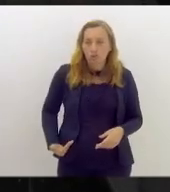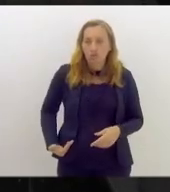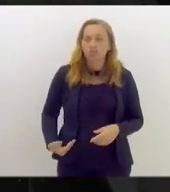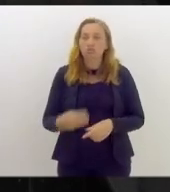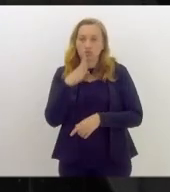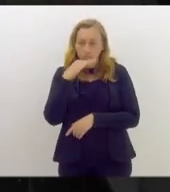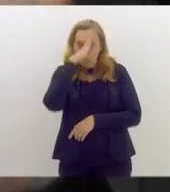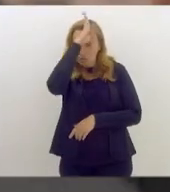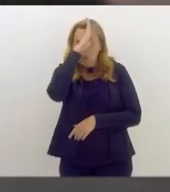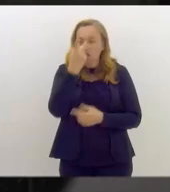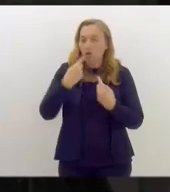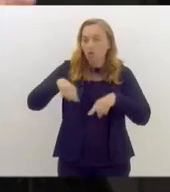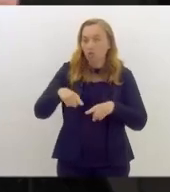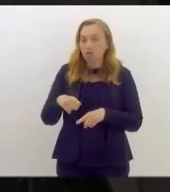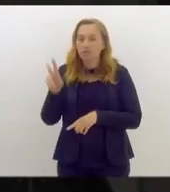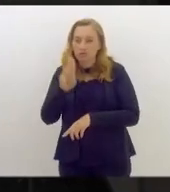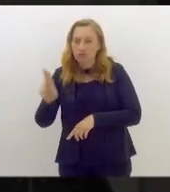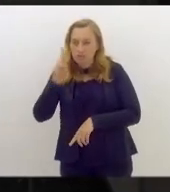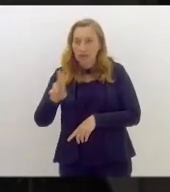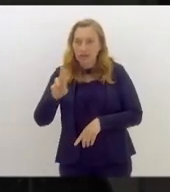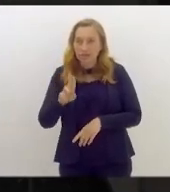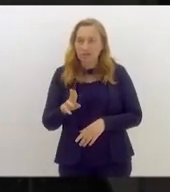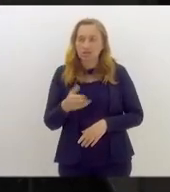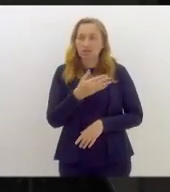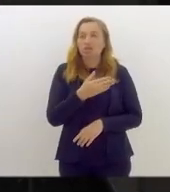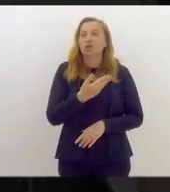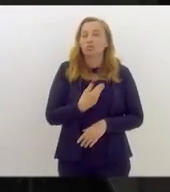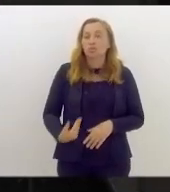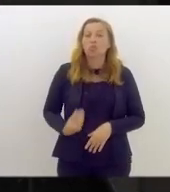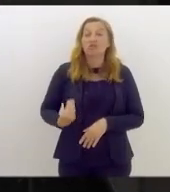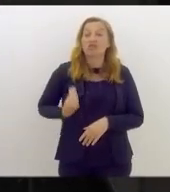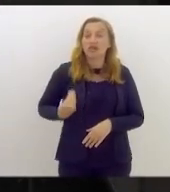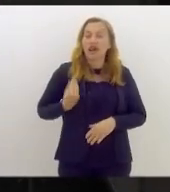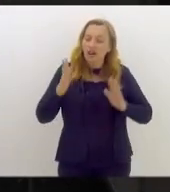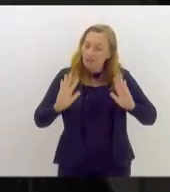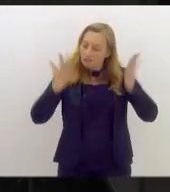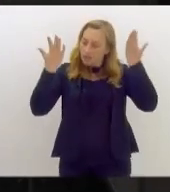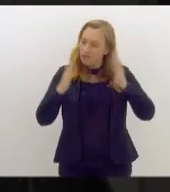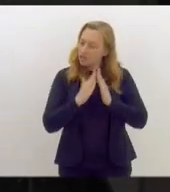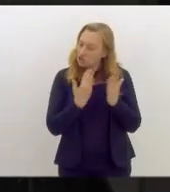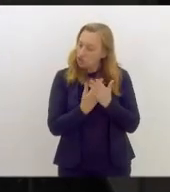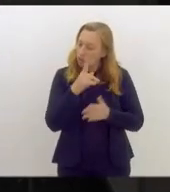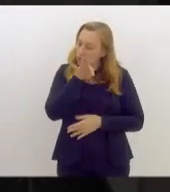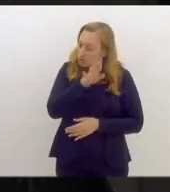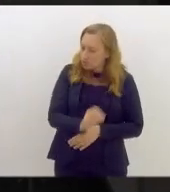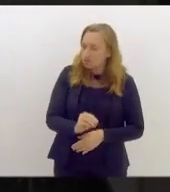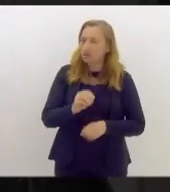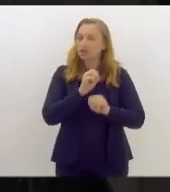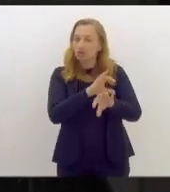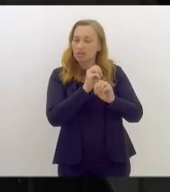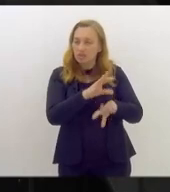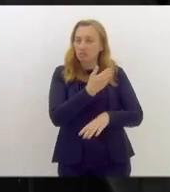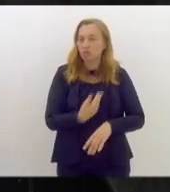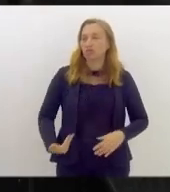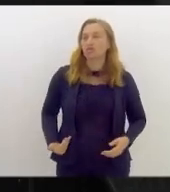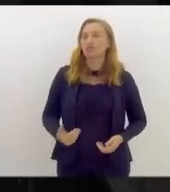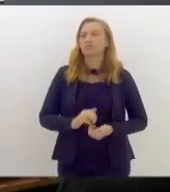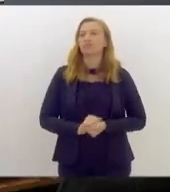de bolsonaro contra as nossas universidades enfim a universidade pública sobreviverá vivo Colégio Pedro II viva a educação pública